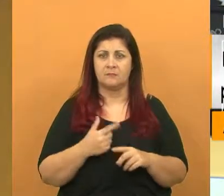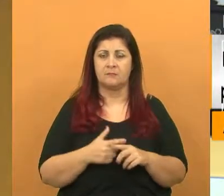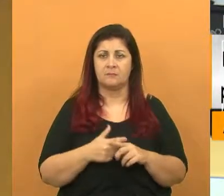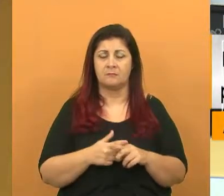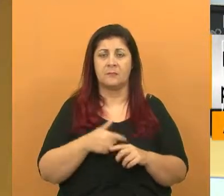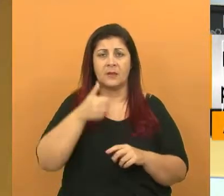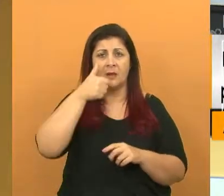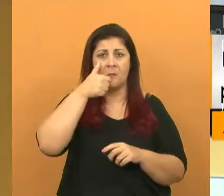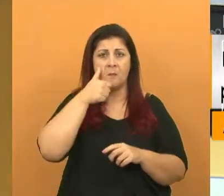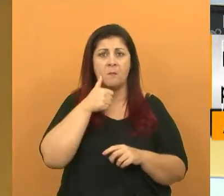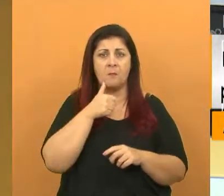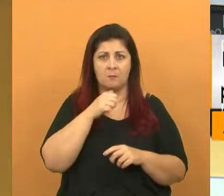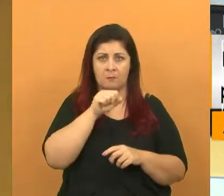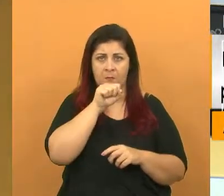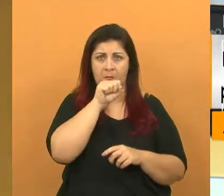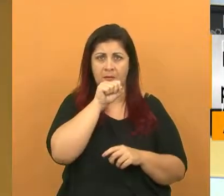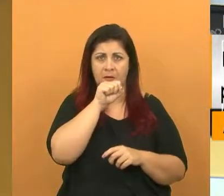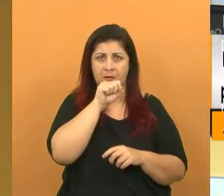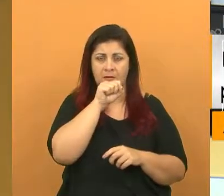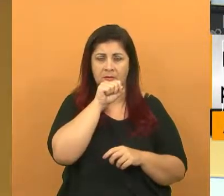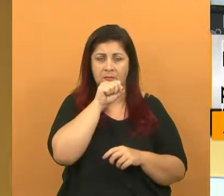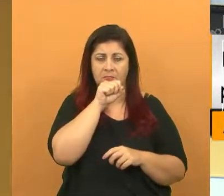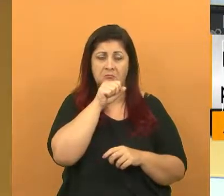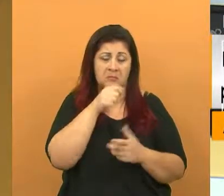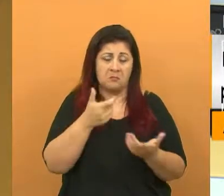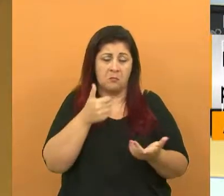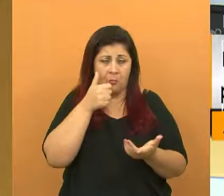mãe que colocou aqui, a minha mãe é mulher.